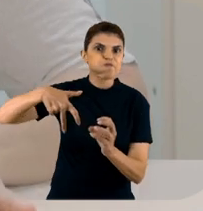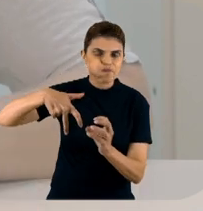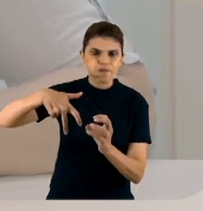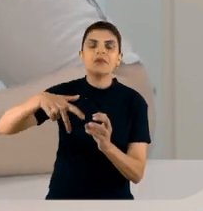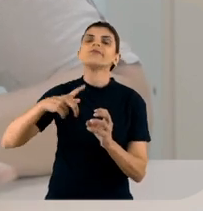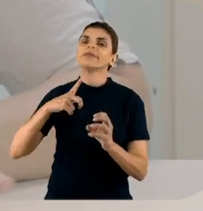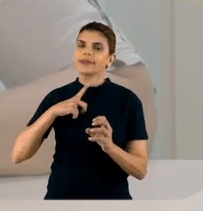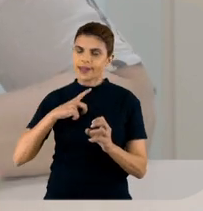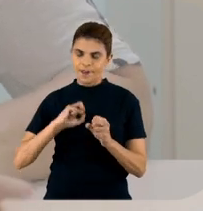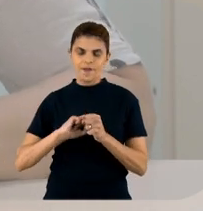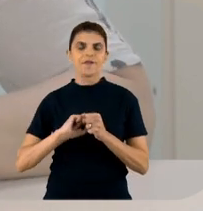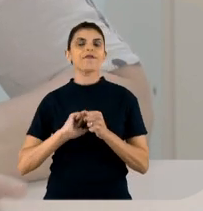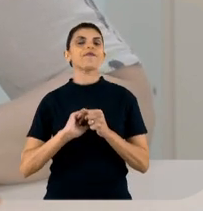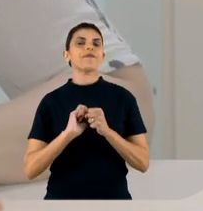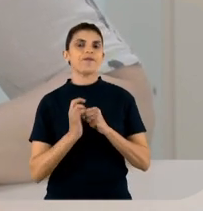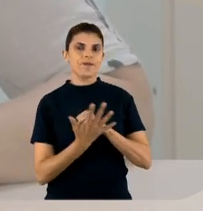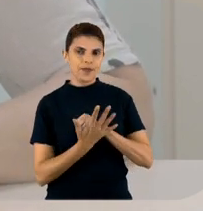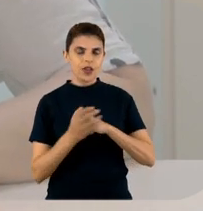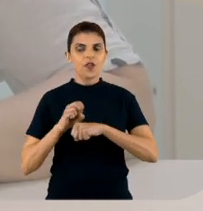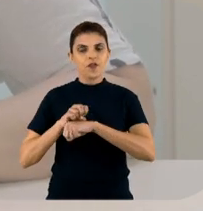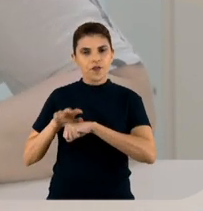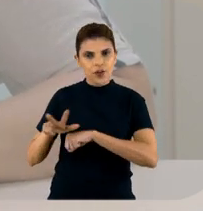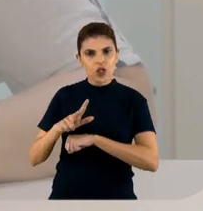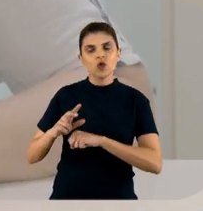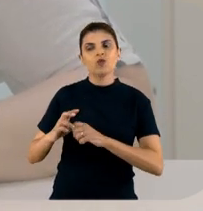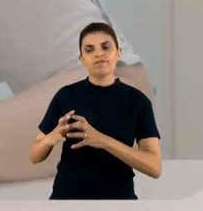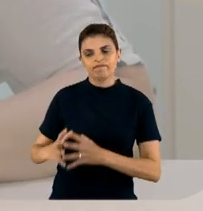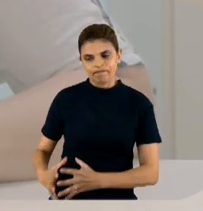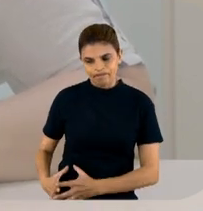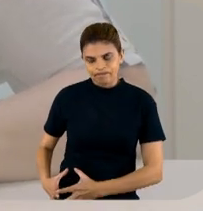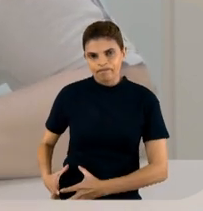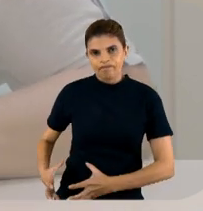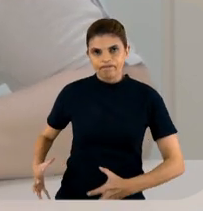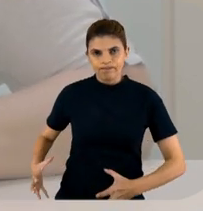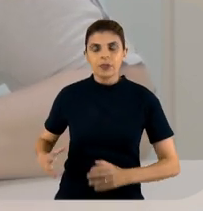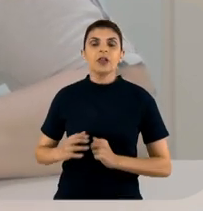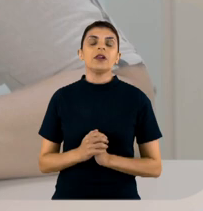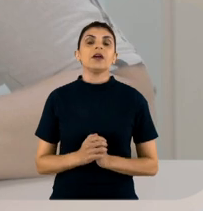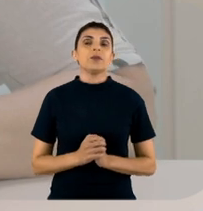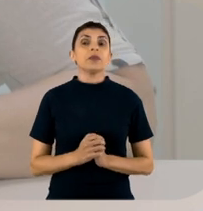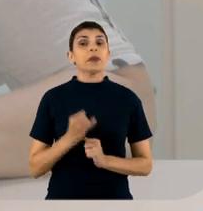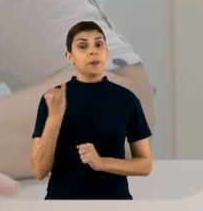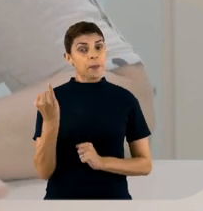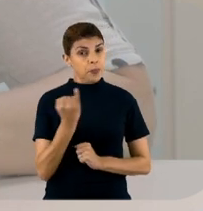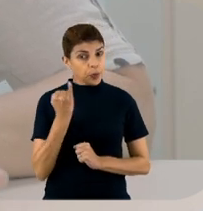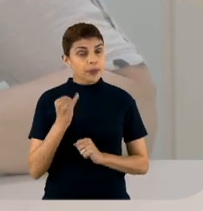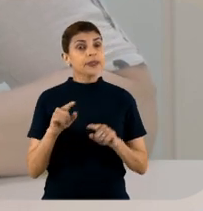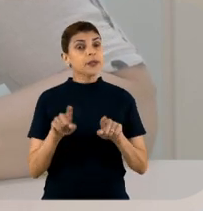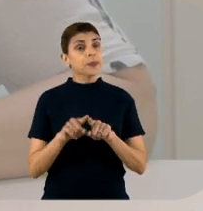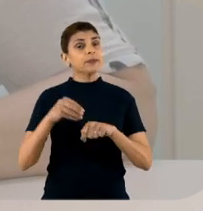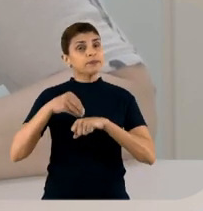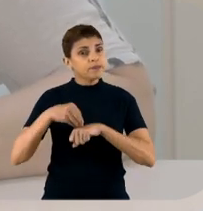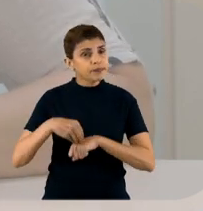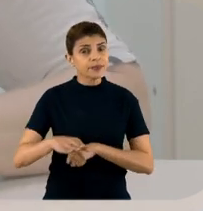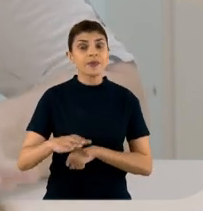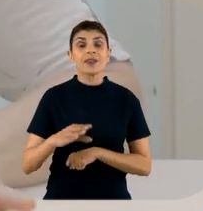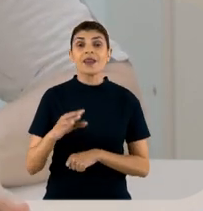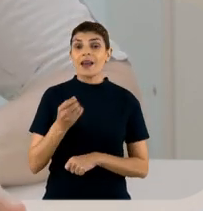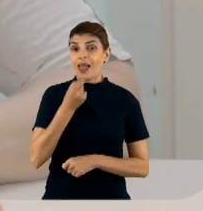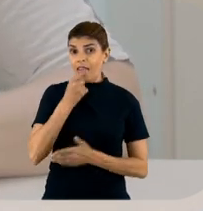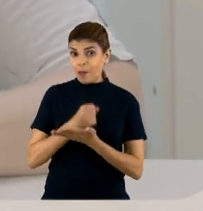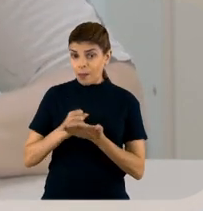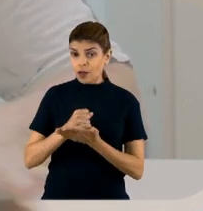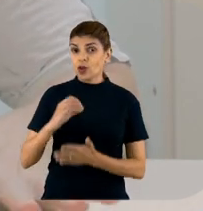trombótico que o vírus a promove e é importante só ressaltar que